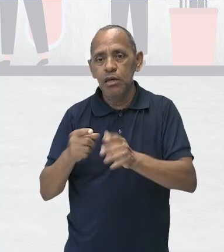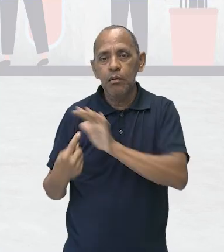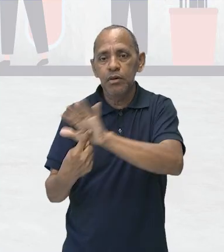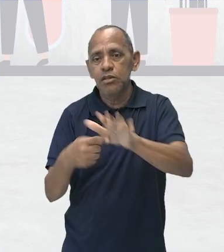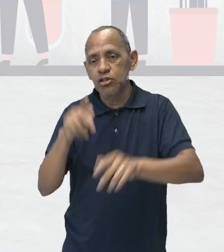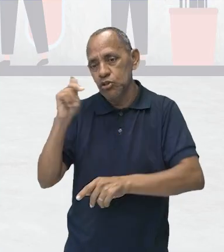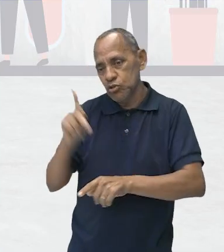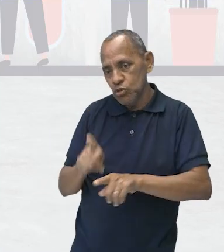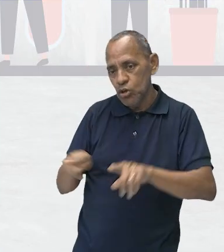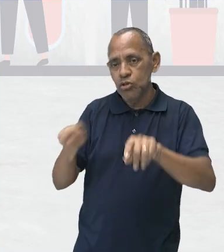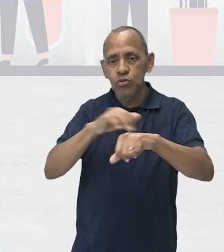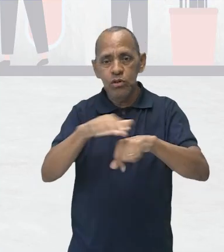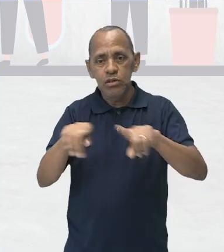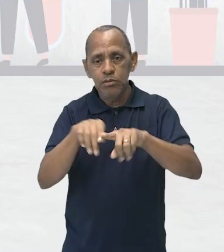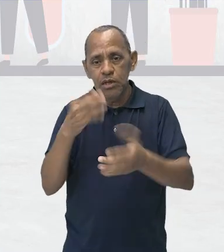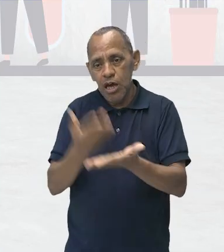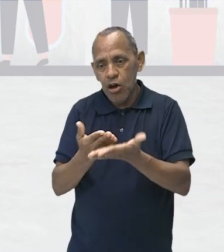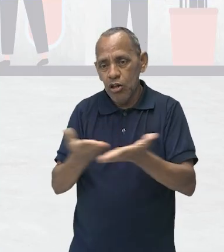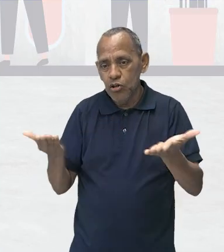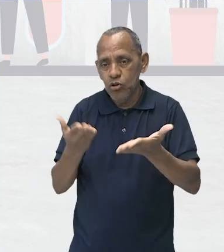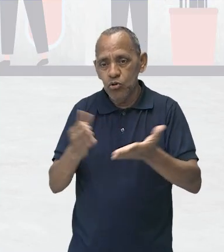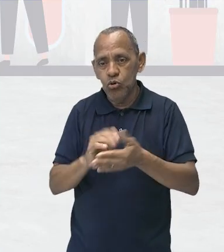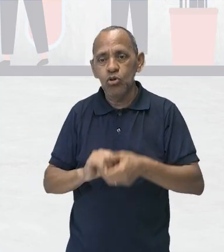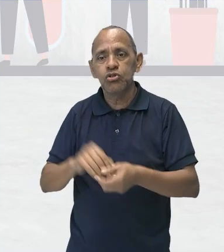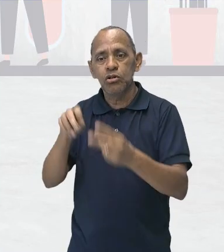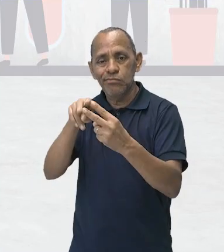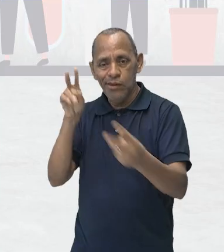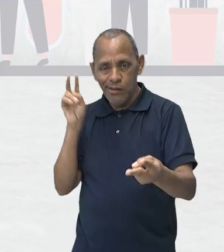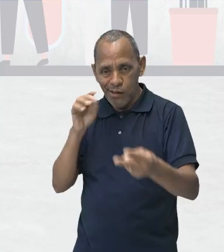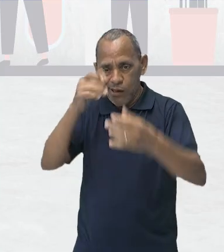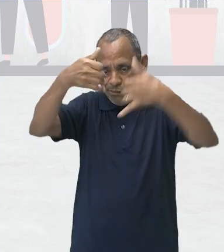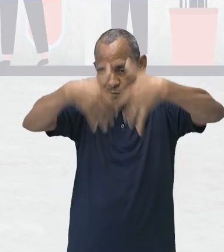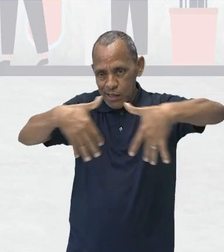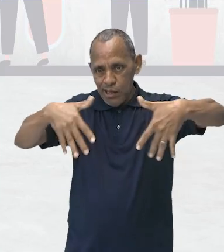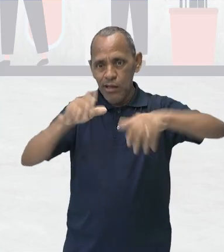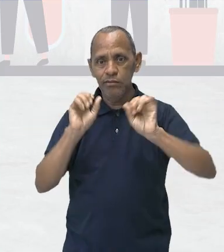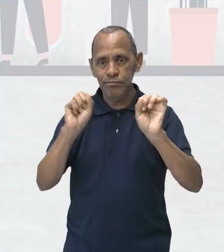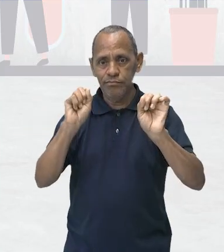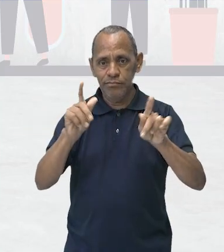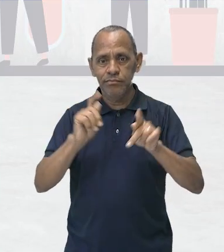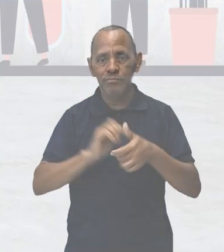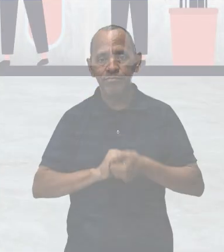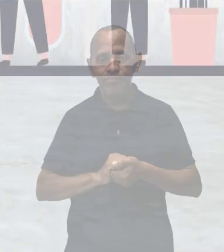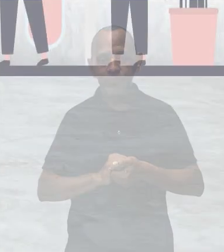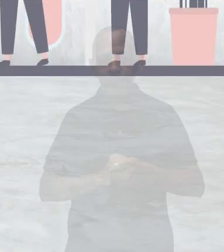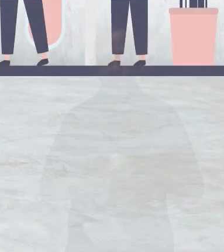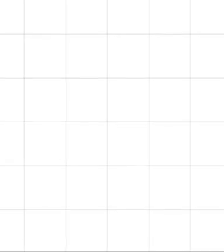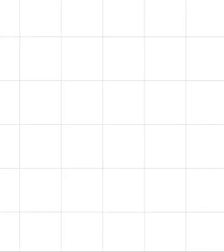doença. Ok? Então, essa foi nossa aula de hoje sobre heredogramas.